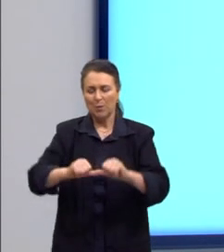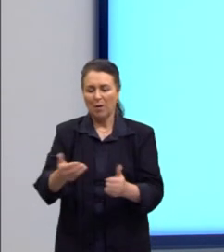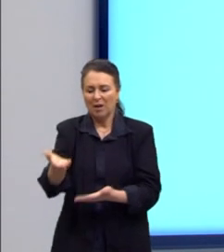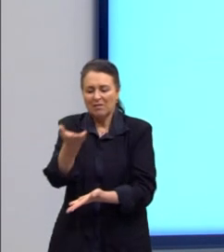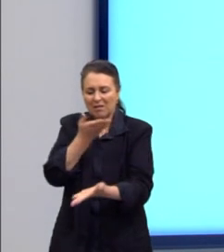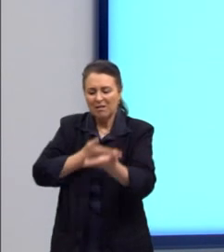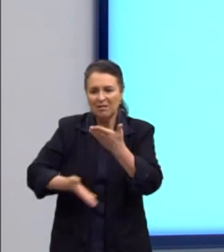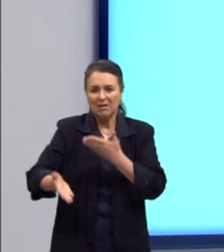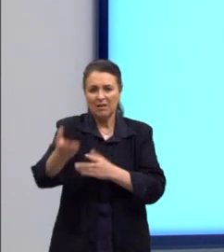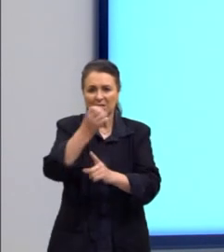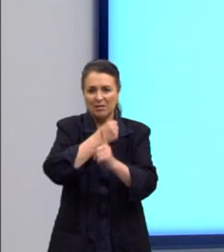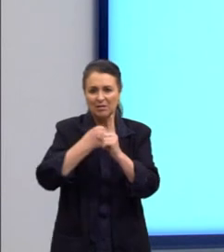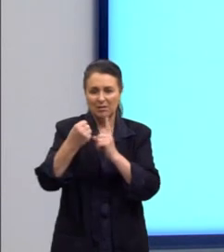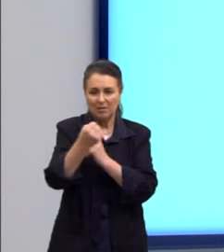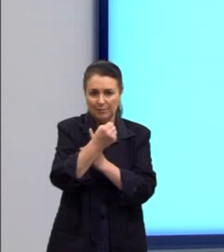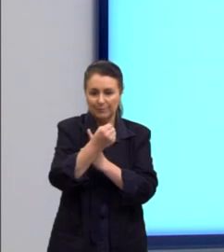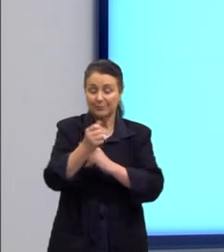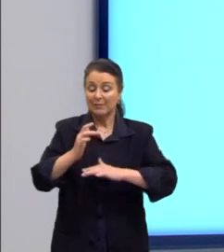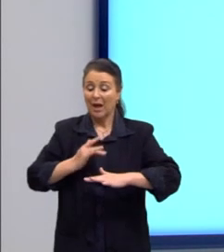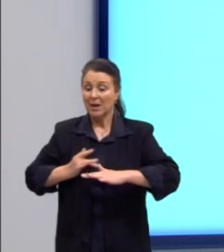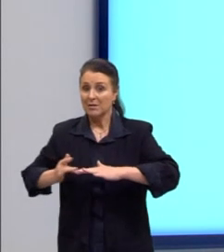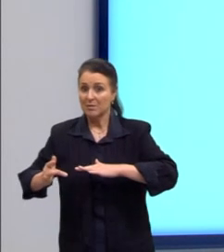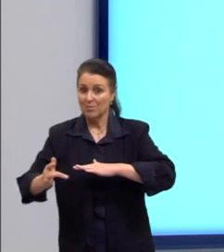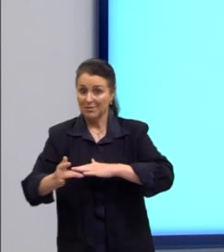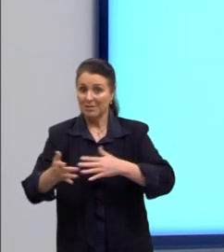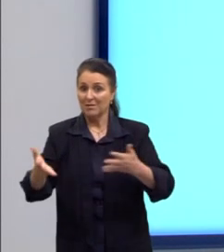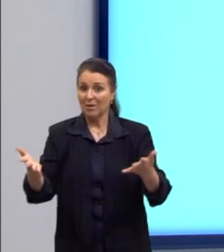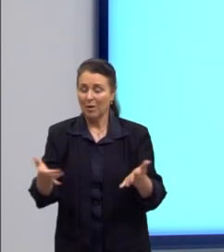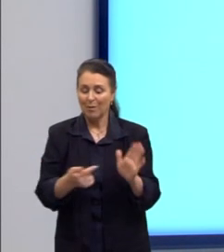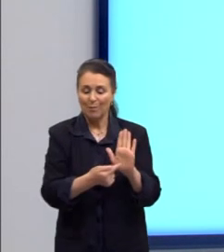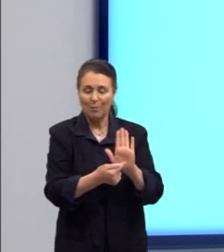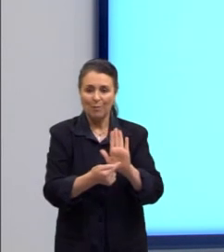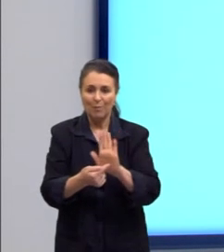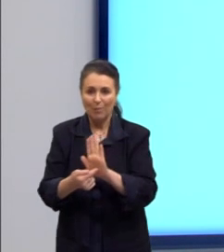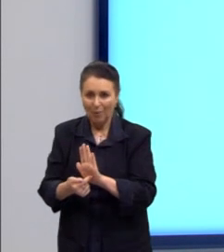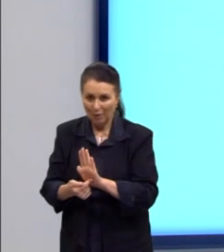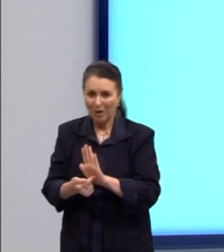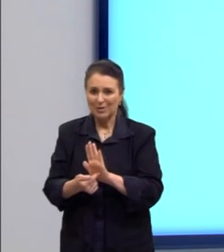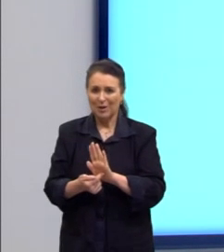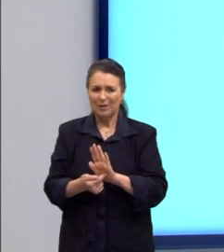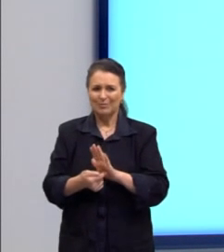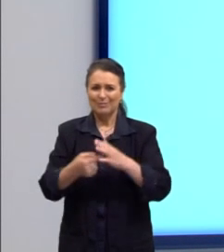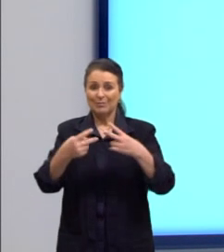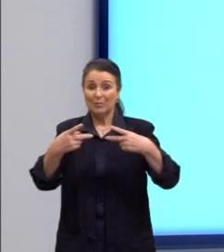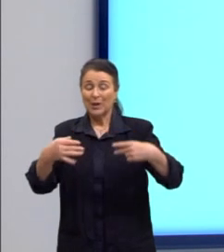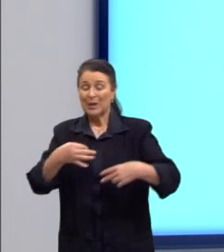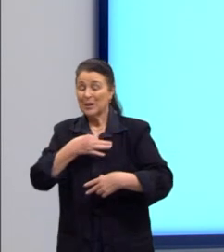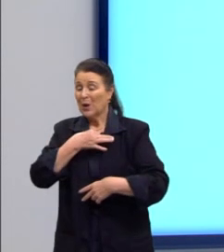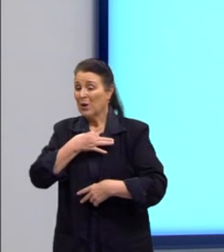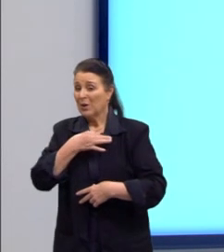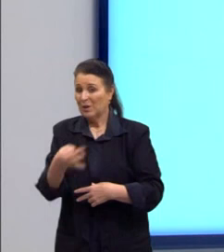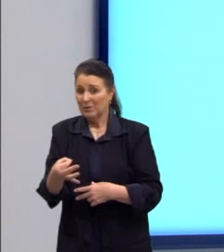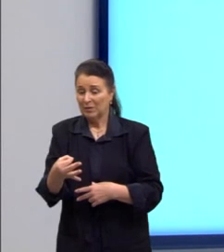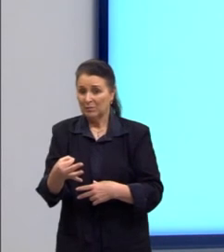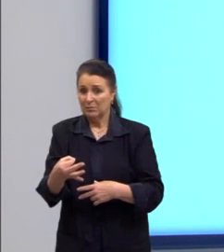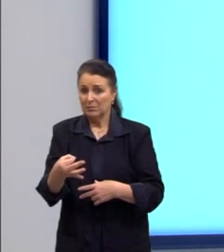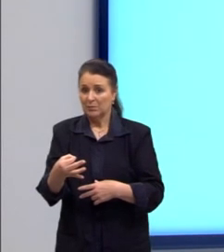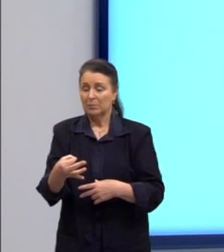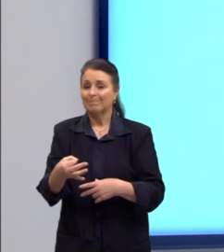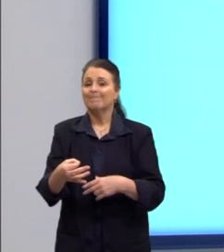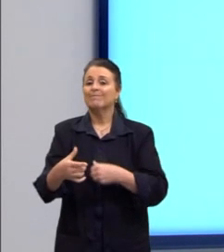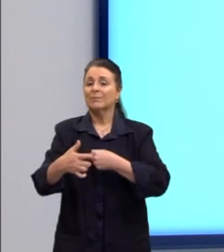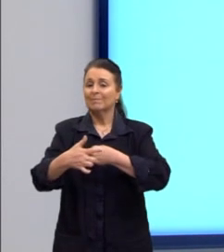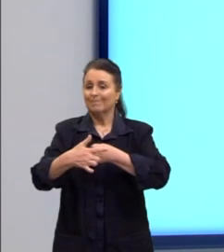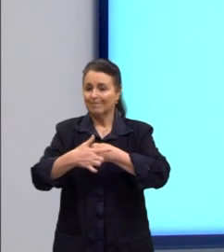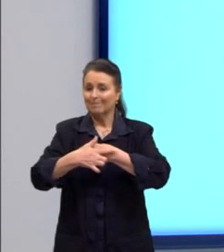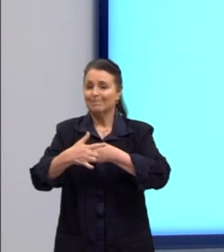que redes sociais de enorme popularidade mostram uma Face Cruel desempenhando um papel